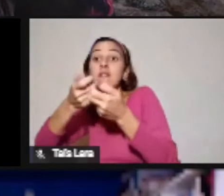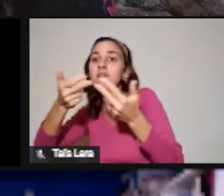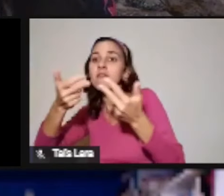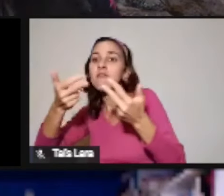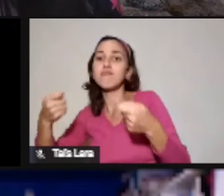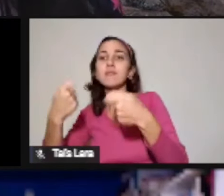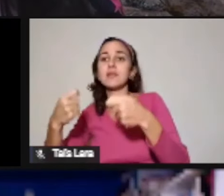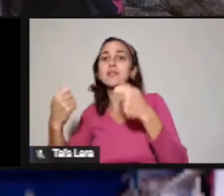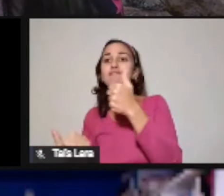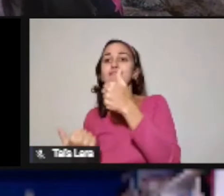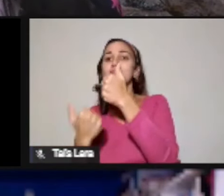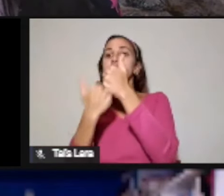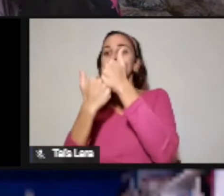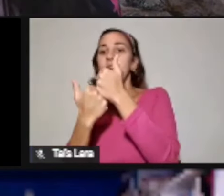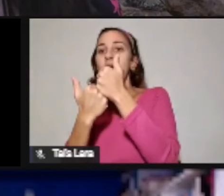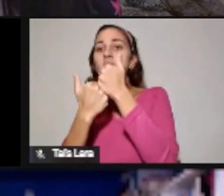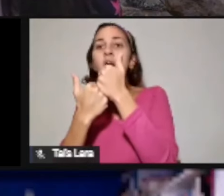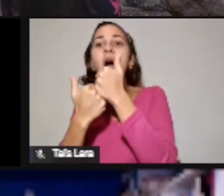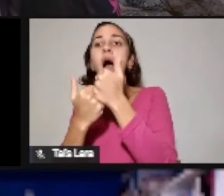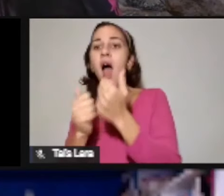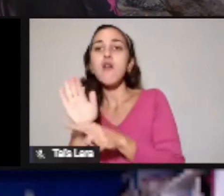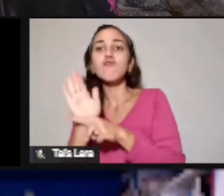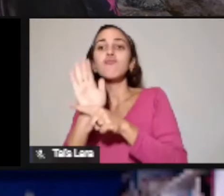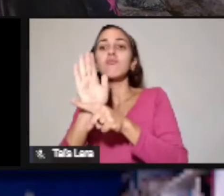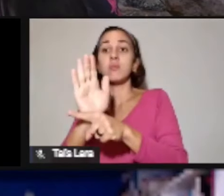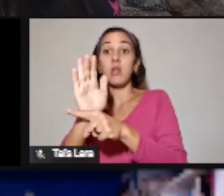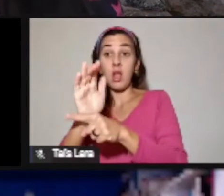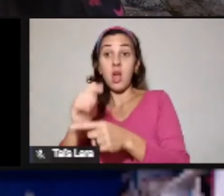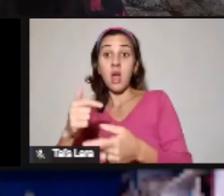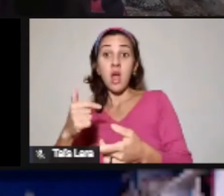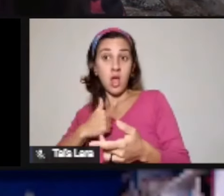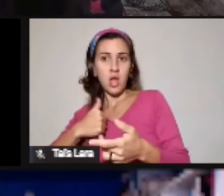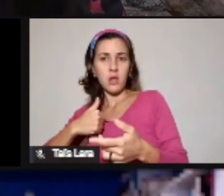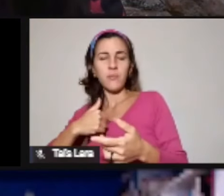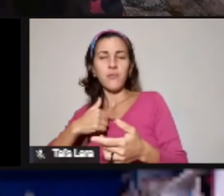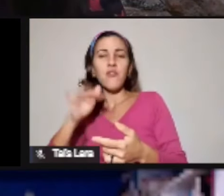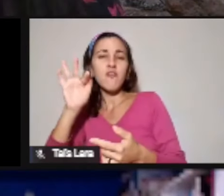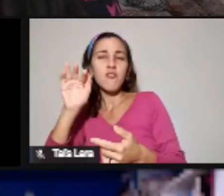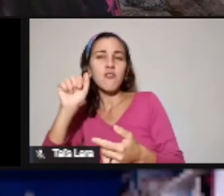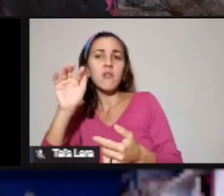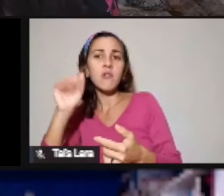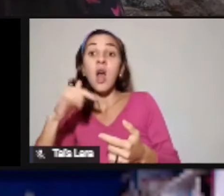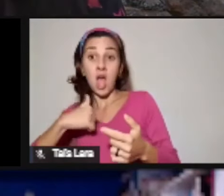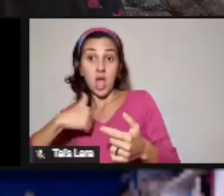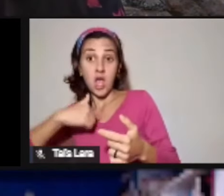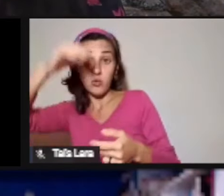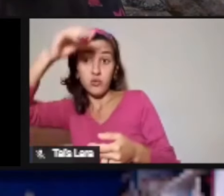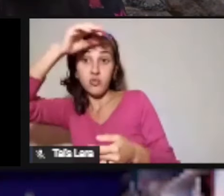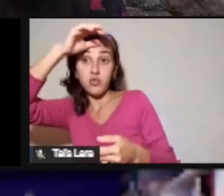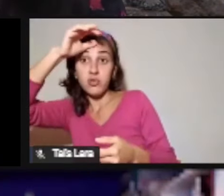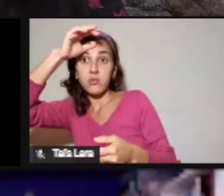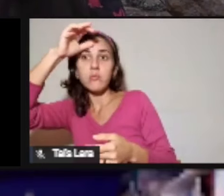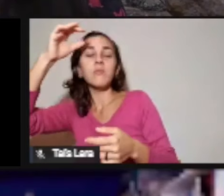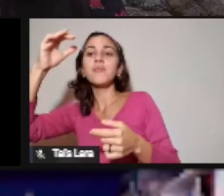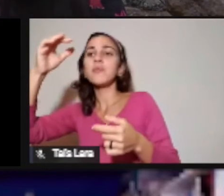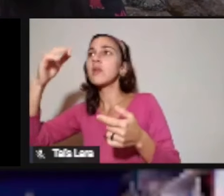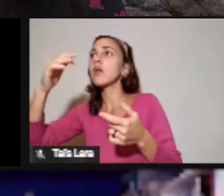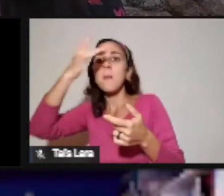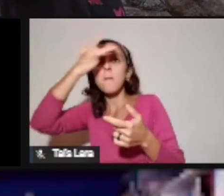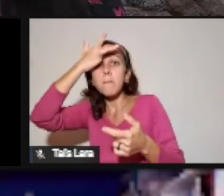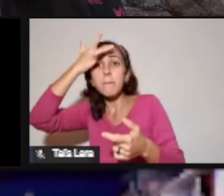ser tia, mesmo que eu não fosse tia, ou mesmo sendo tia, eu tenho o dever com qualquer criança, eu como